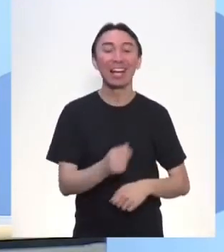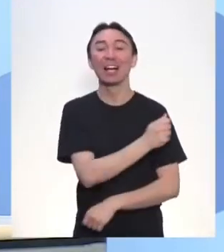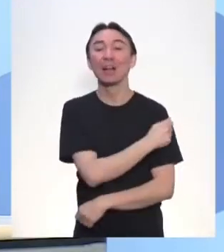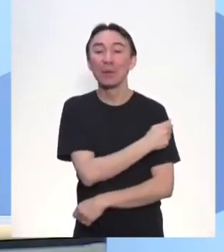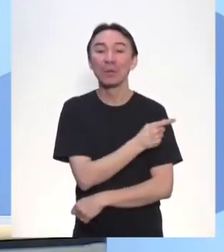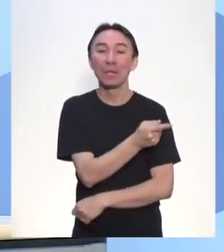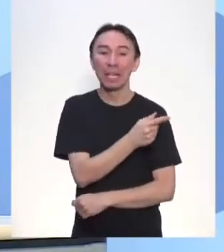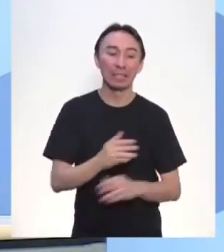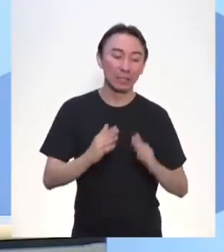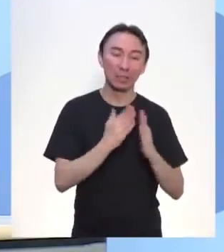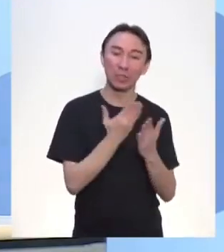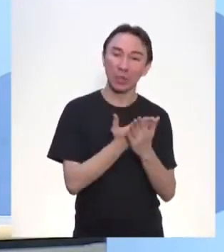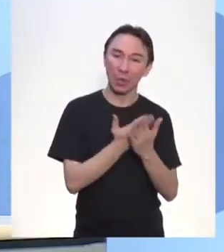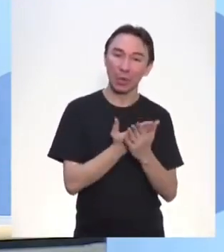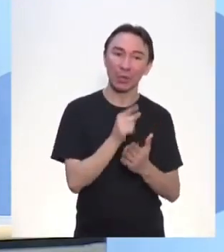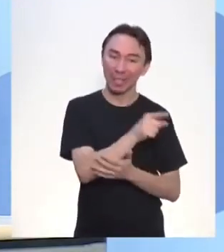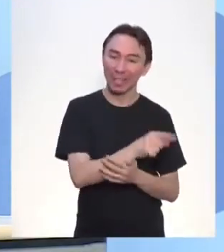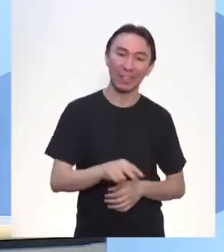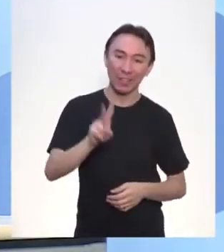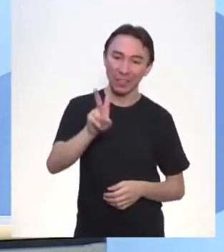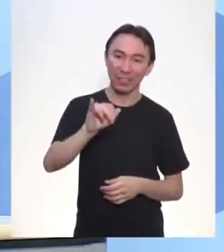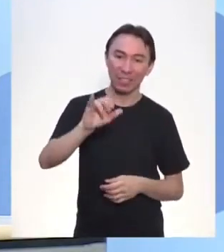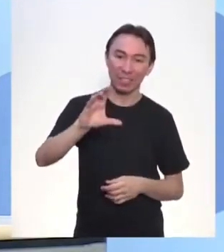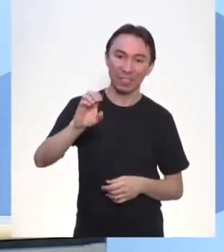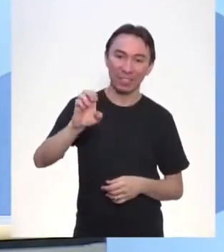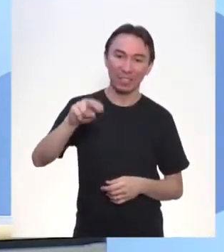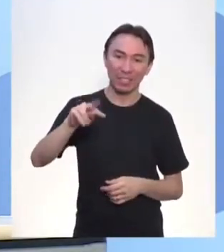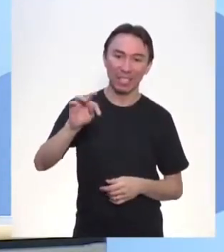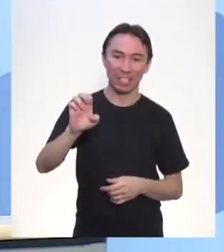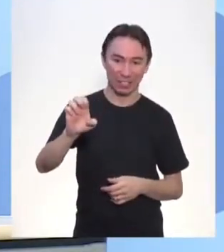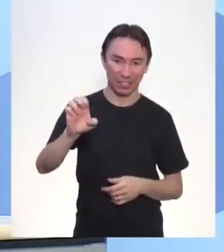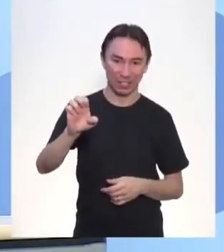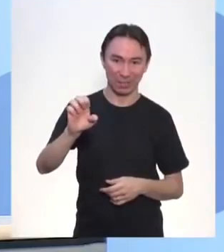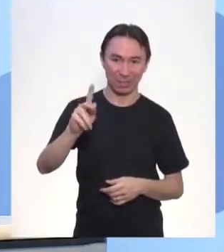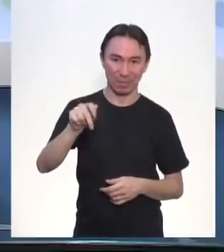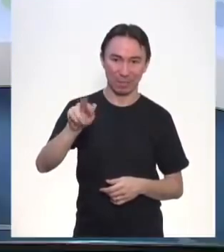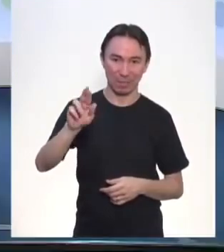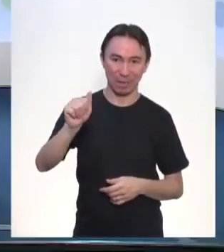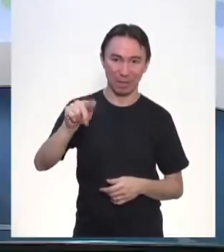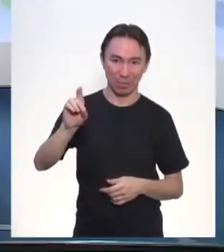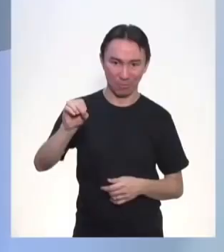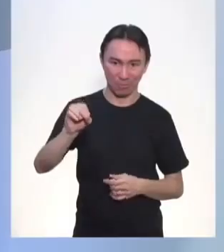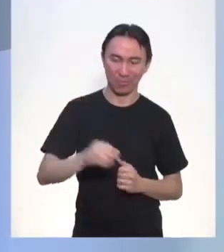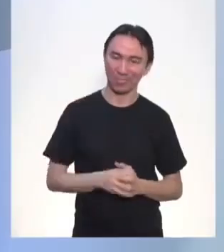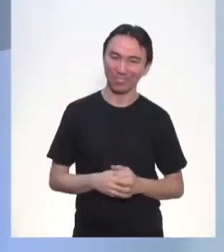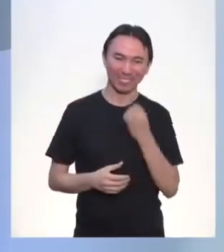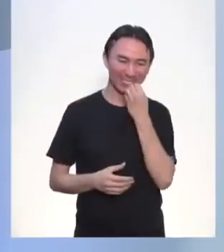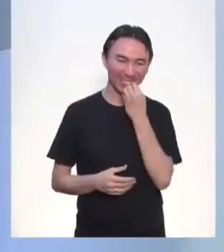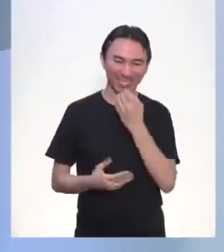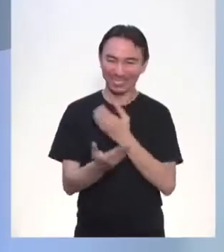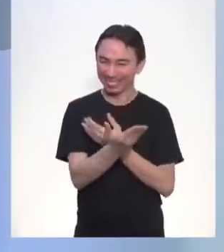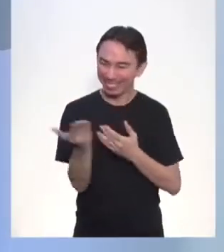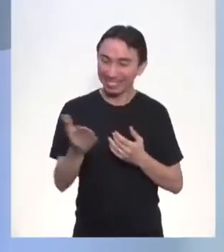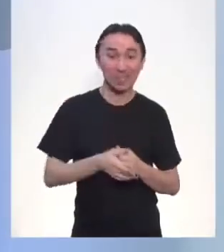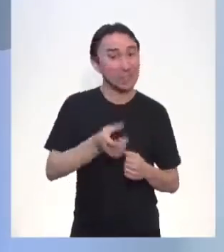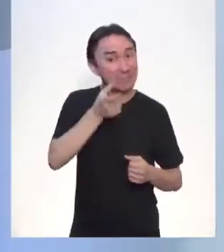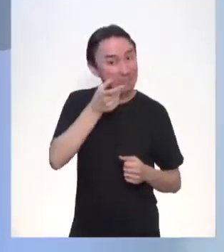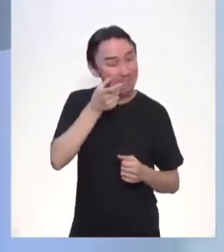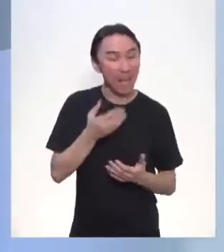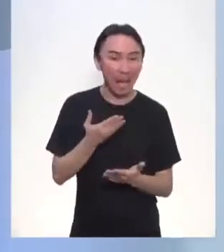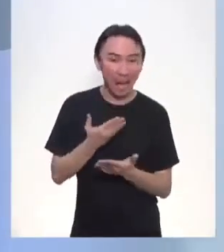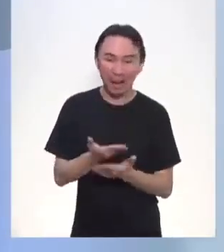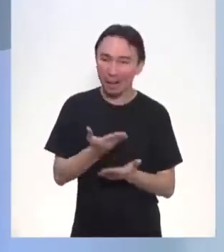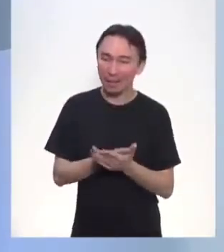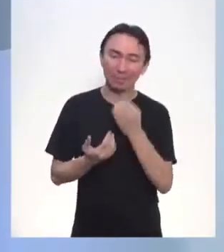Prado, Itapuí, que estão acompanhando todas as aulas. Valeu! É isso mesmo, a gente só tem a agradecer, né,